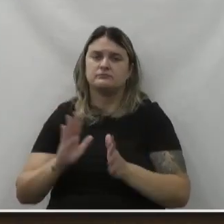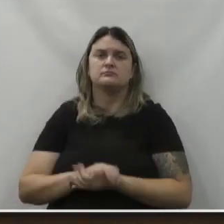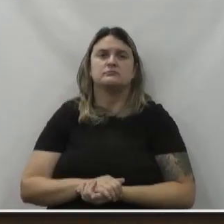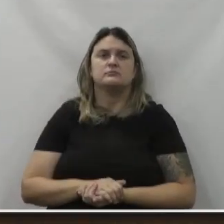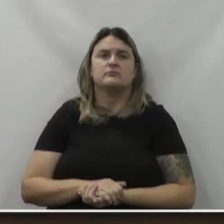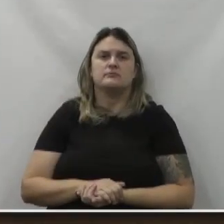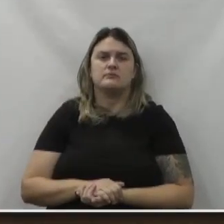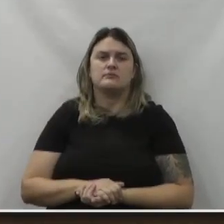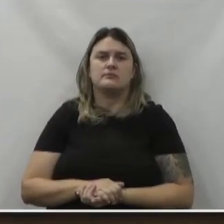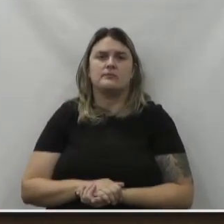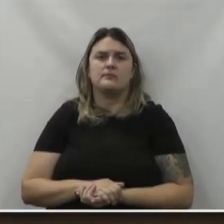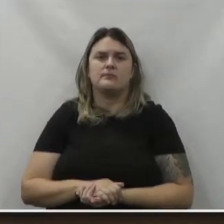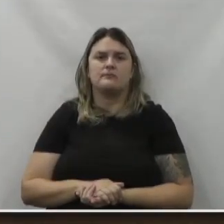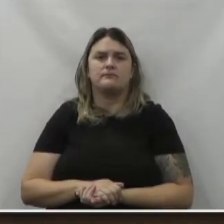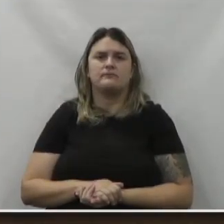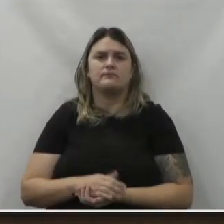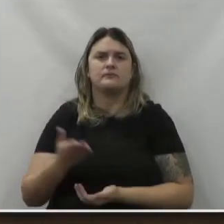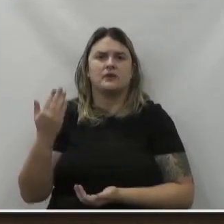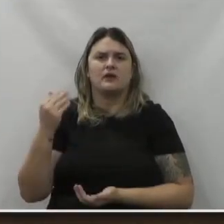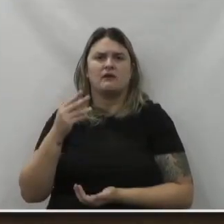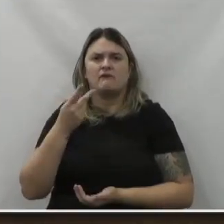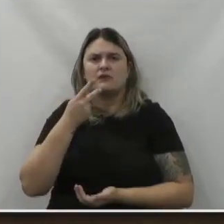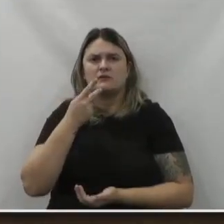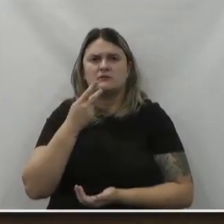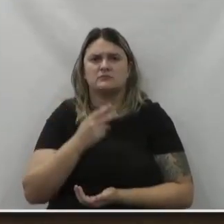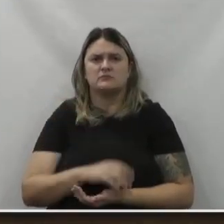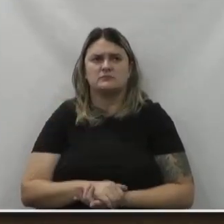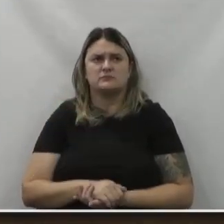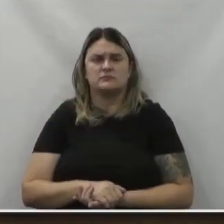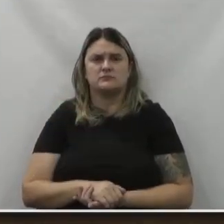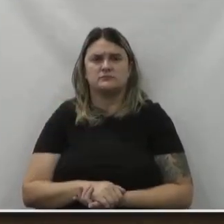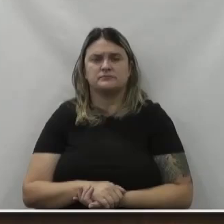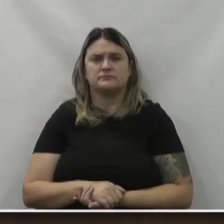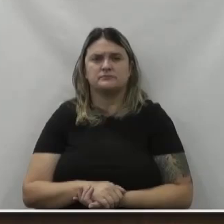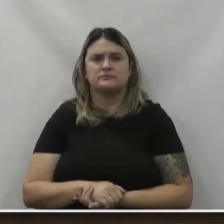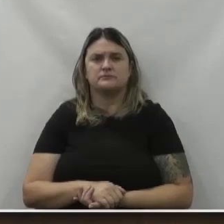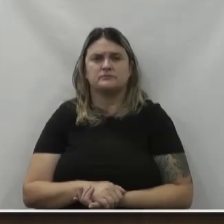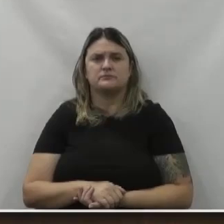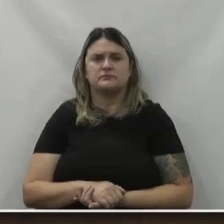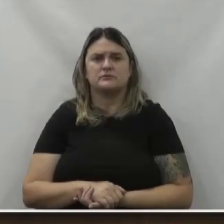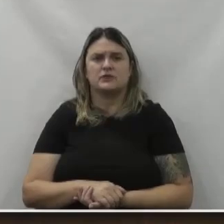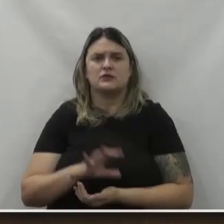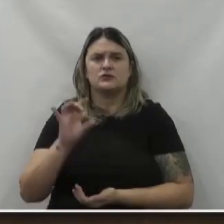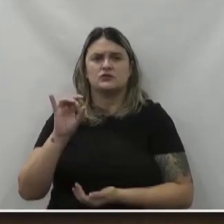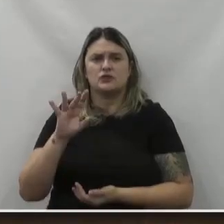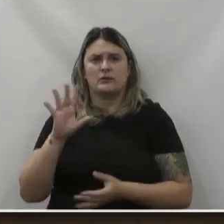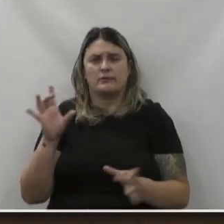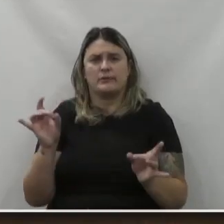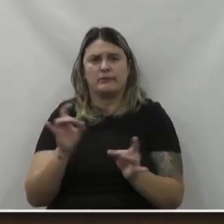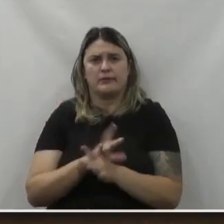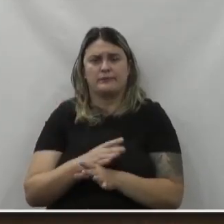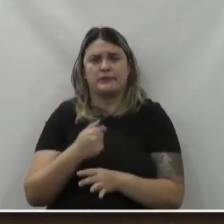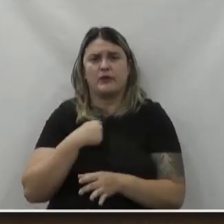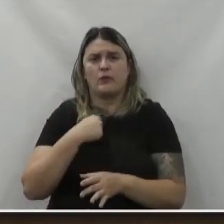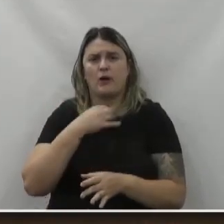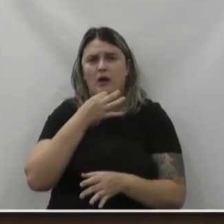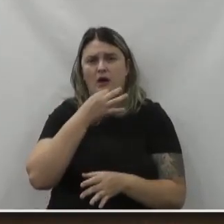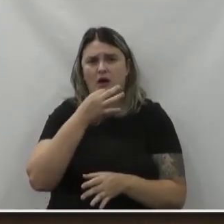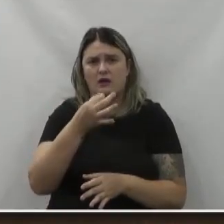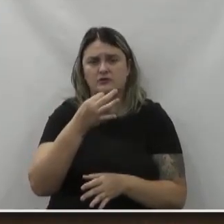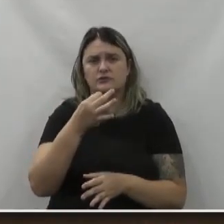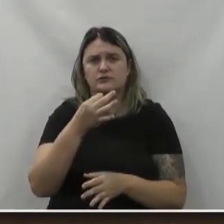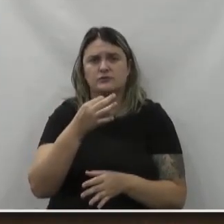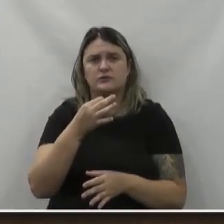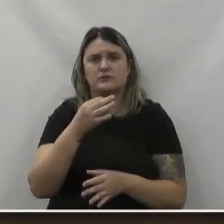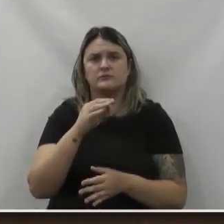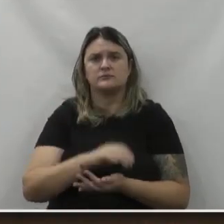já termino. Esses dias o senhor ficou 6 minutos também, não posso ficar mais 1 minuto. Mas só para terminar, eu acho que é vantagem a